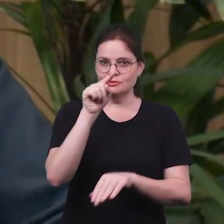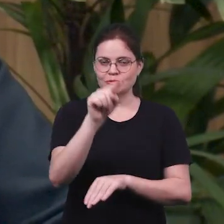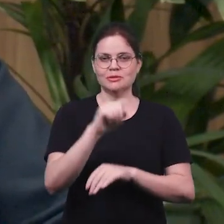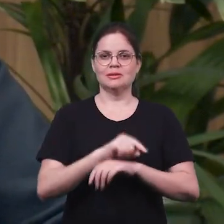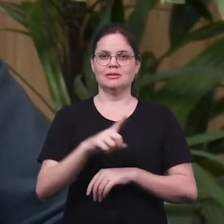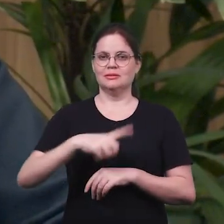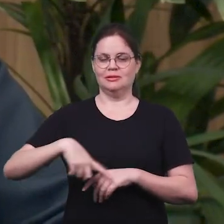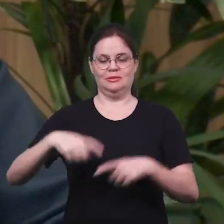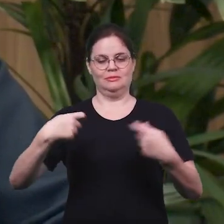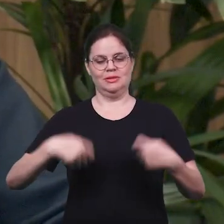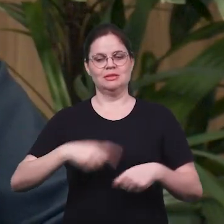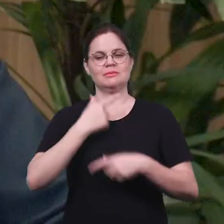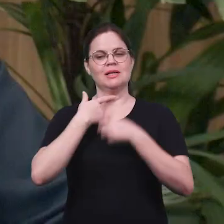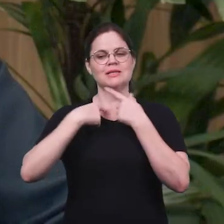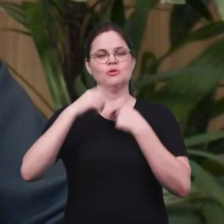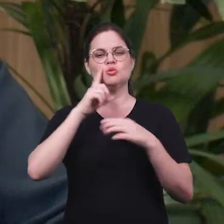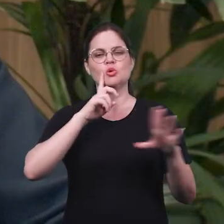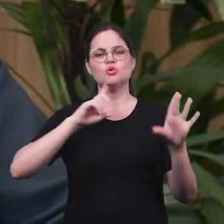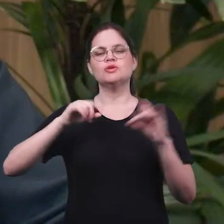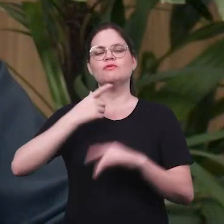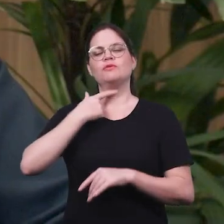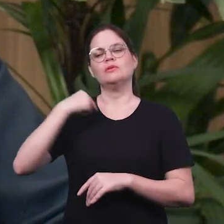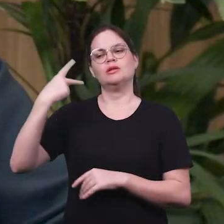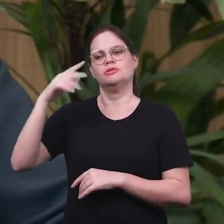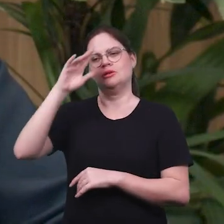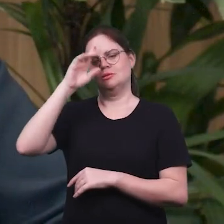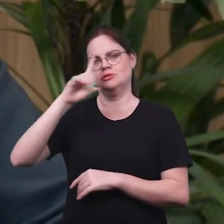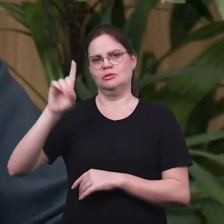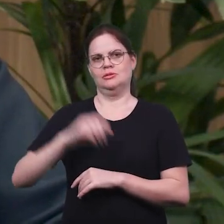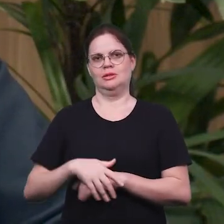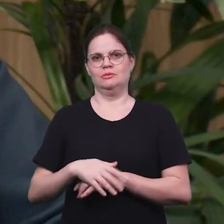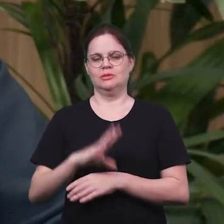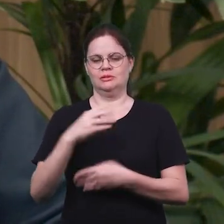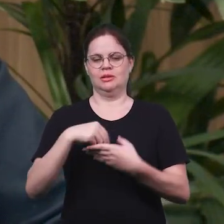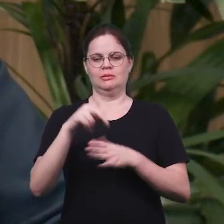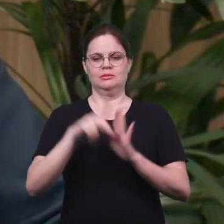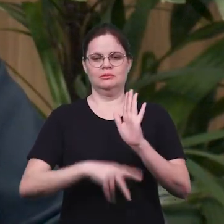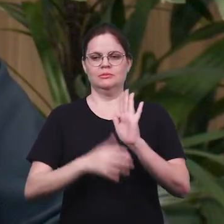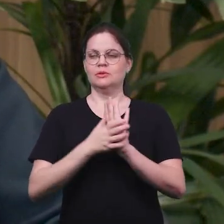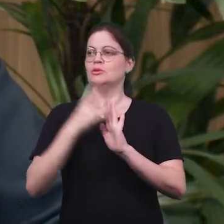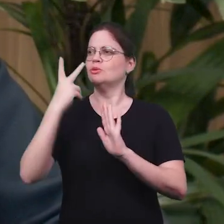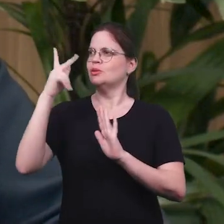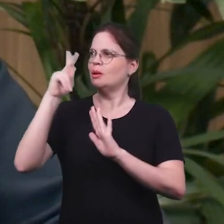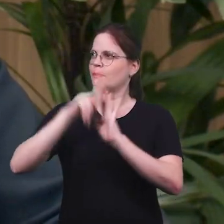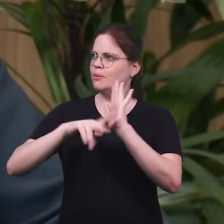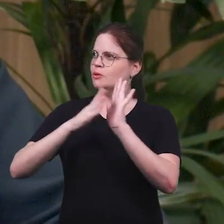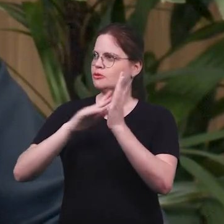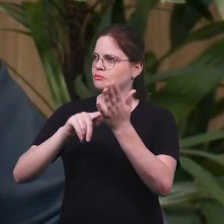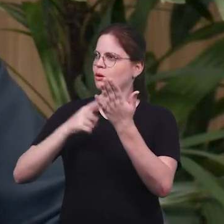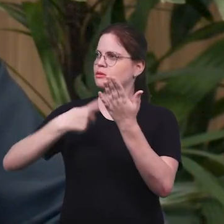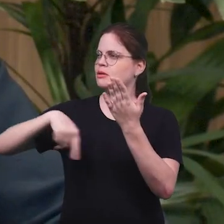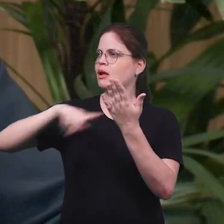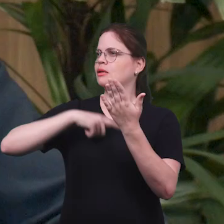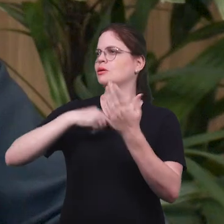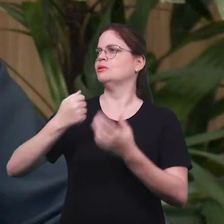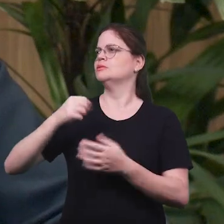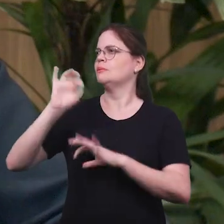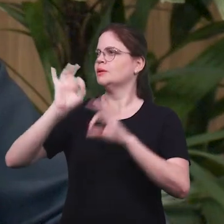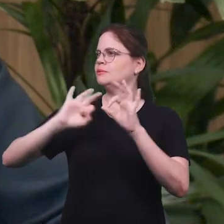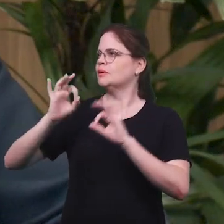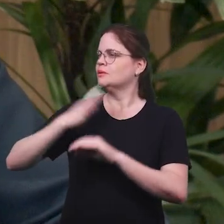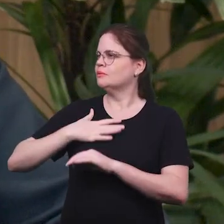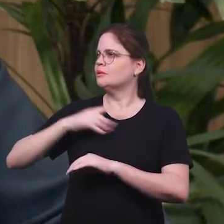você. E é isso que nós precisamos desejar. Nada mais além disso, mas o que está no projeto. Venha a nós o teu reino. Senhor, tu